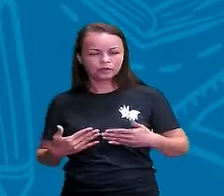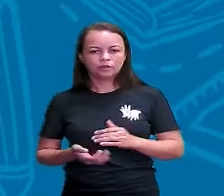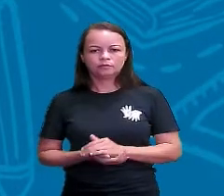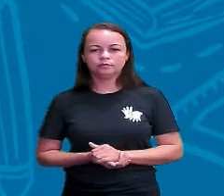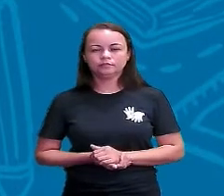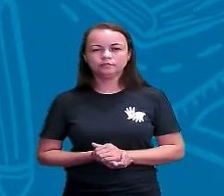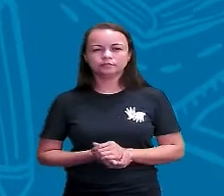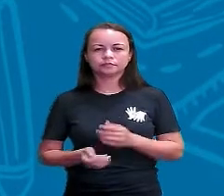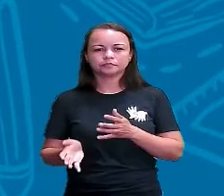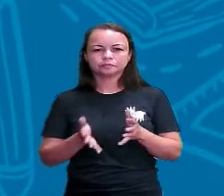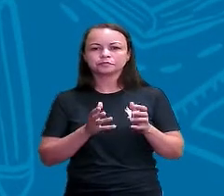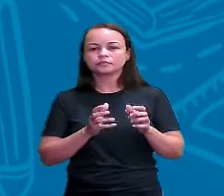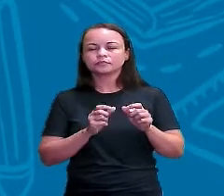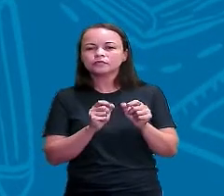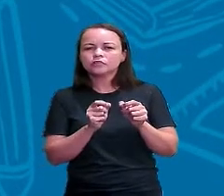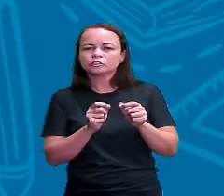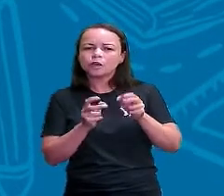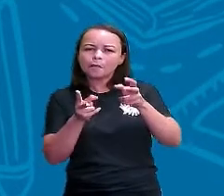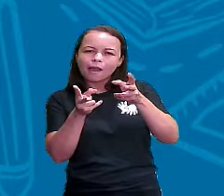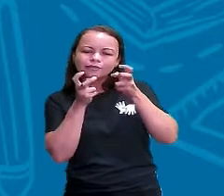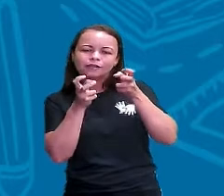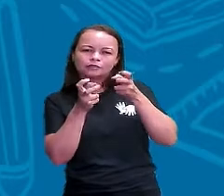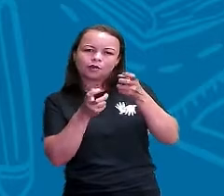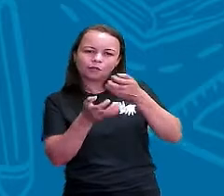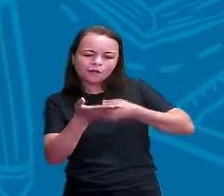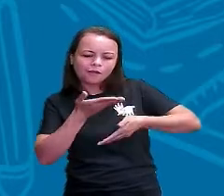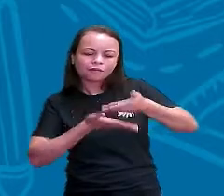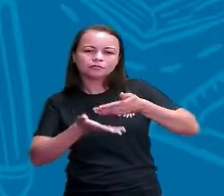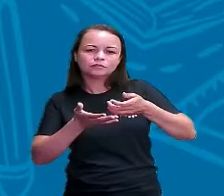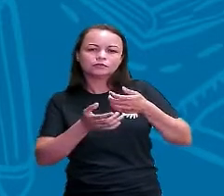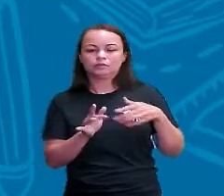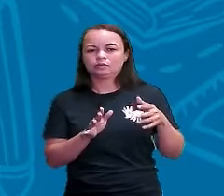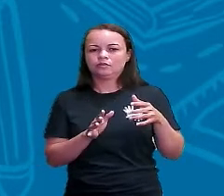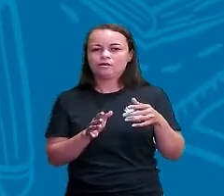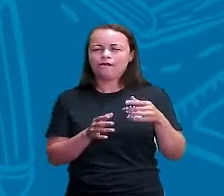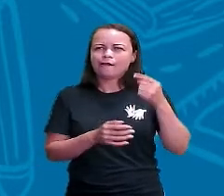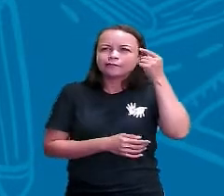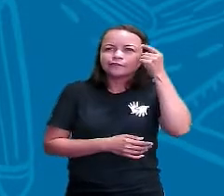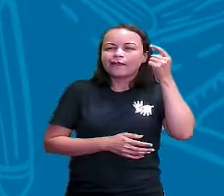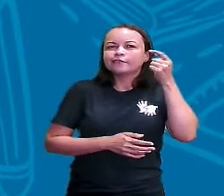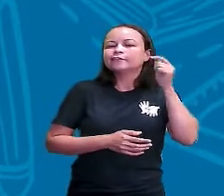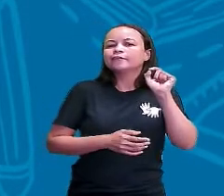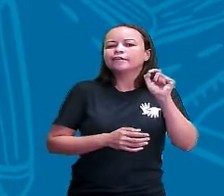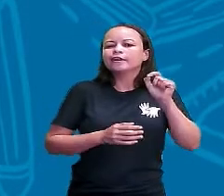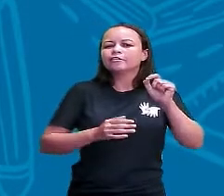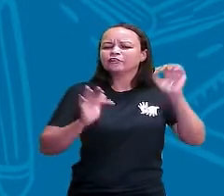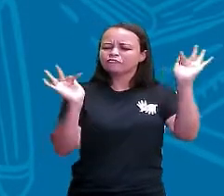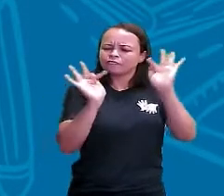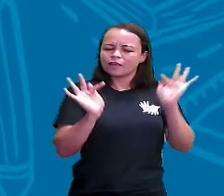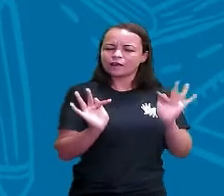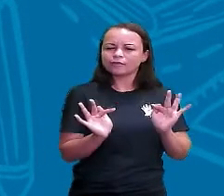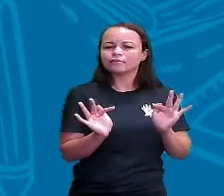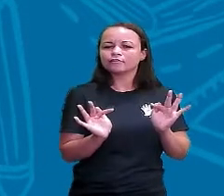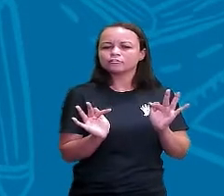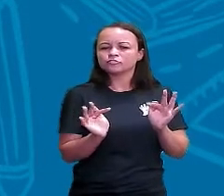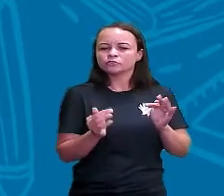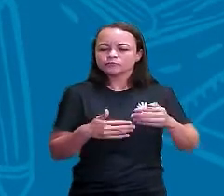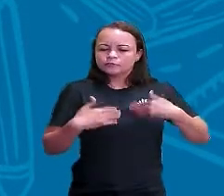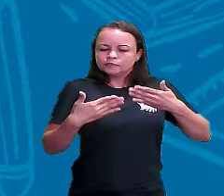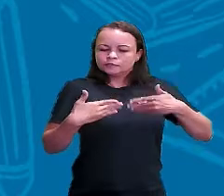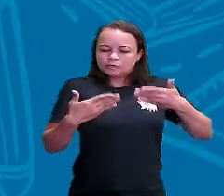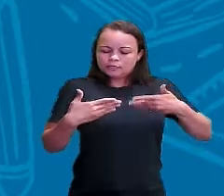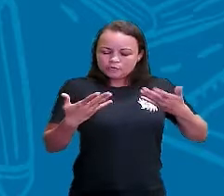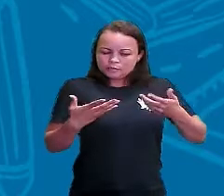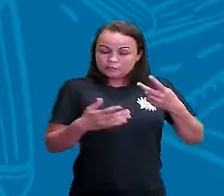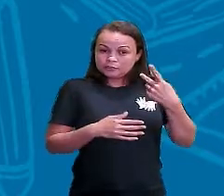queria te chamar a atenção com relação a isso. A ideia de ser feliz, a ideia de felicidade, vai muito além disso